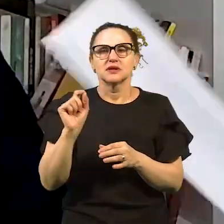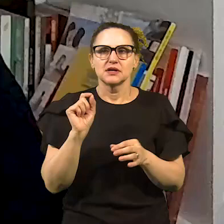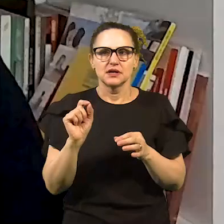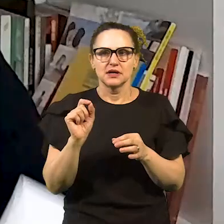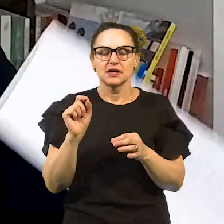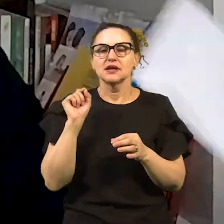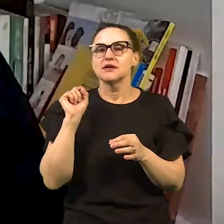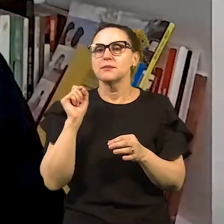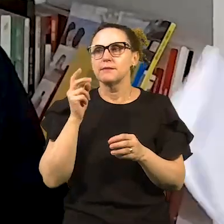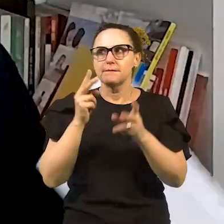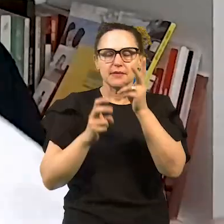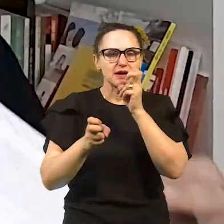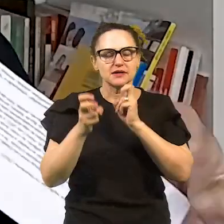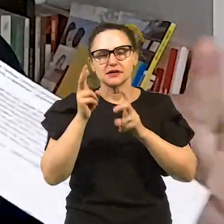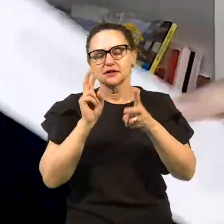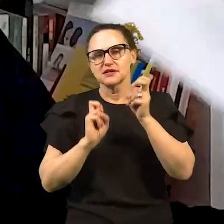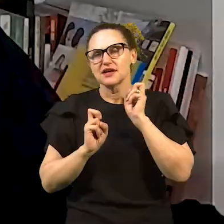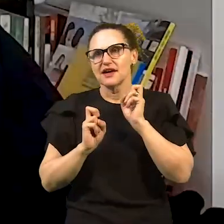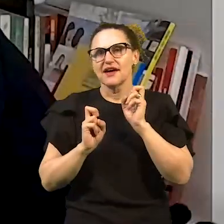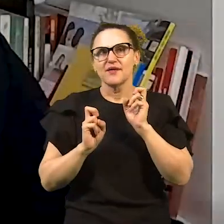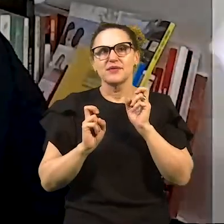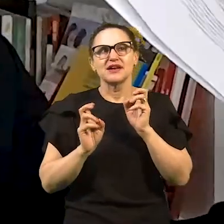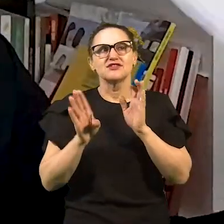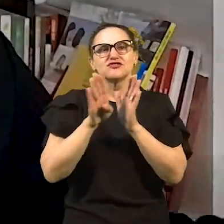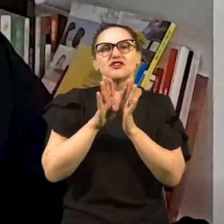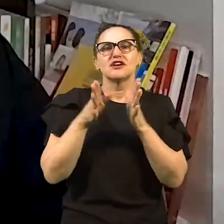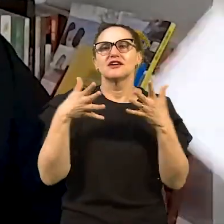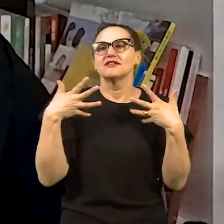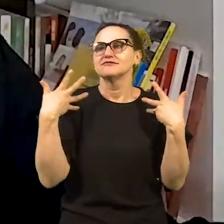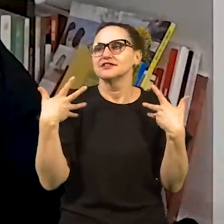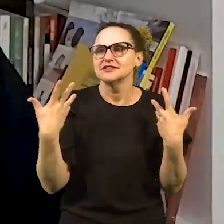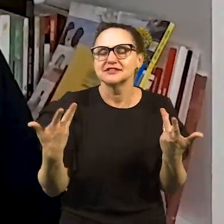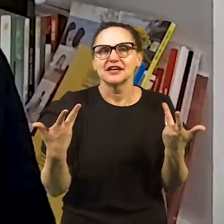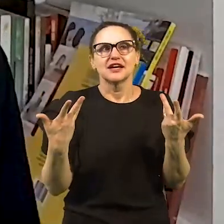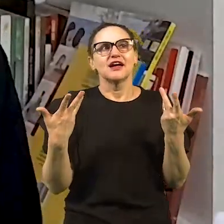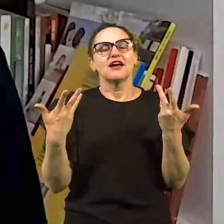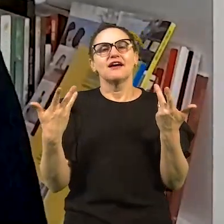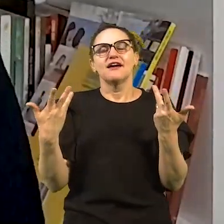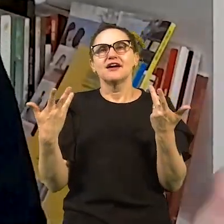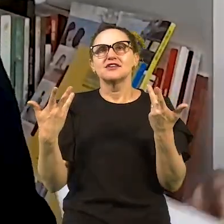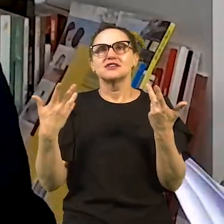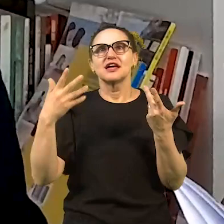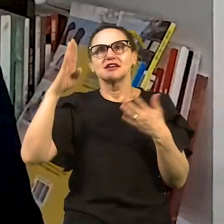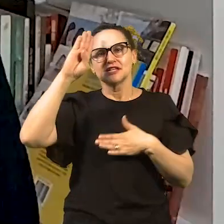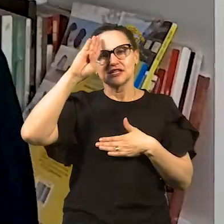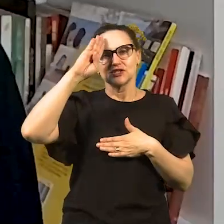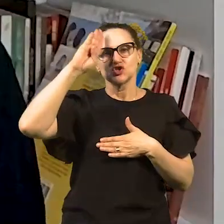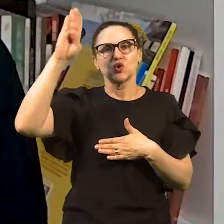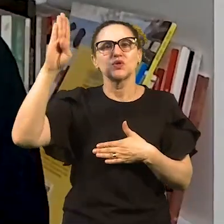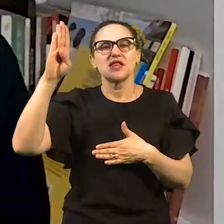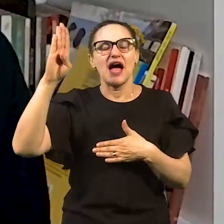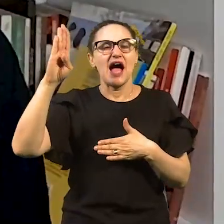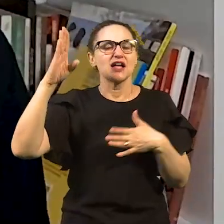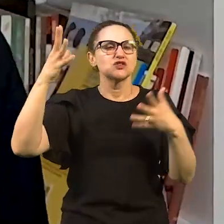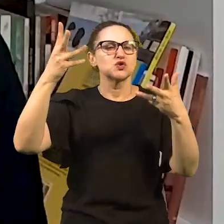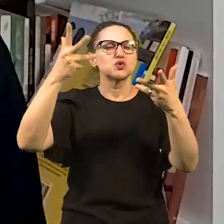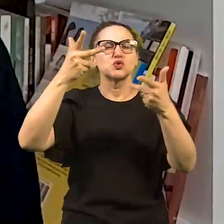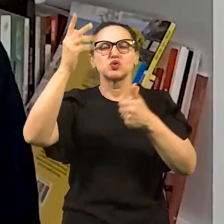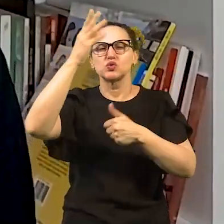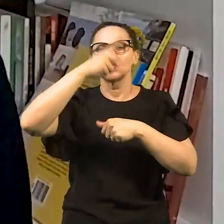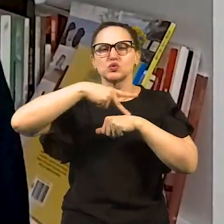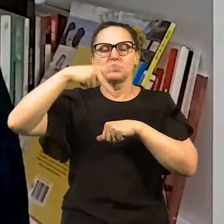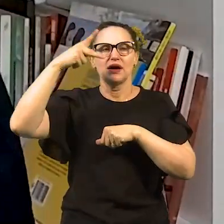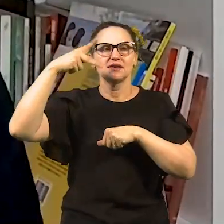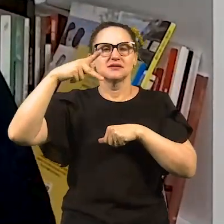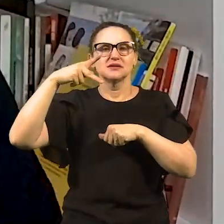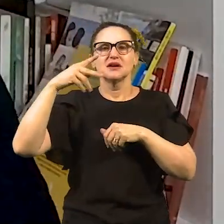muito faceiro, otimista, com essa ideia, nossa, olha só, tem gente, né, soldado de tudo que é lugar do país, logo a gente vai acabar com esse conflito. E à medida